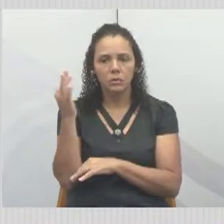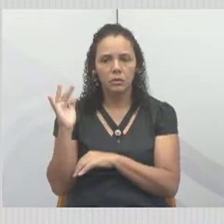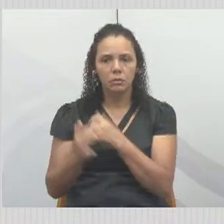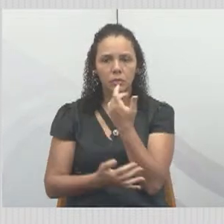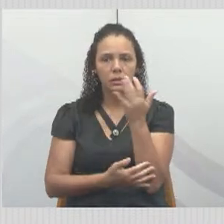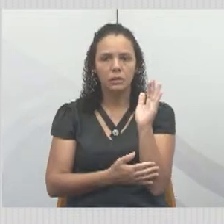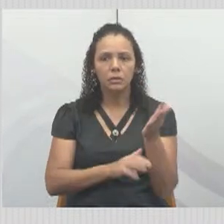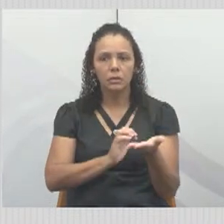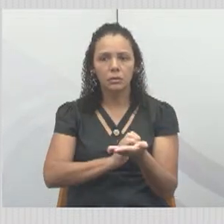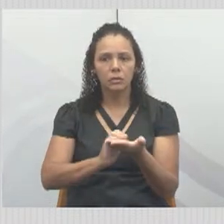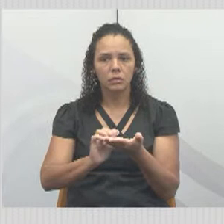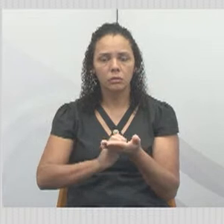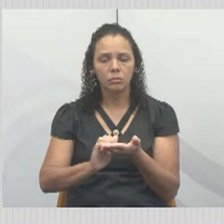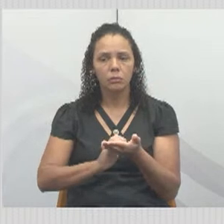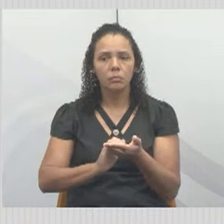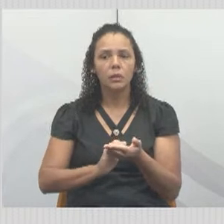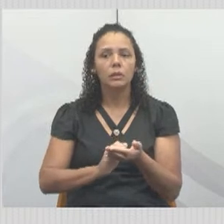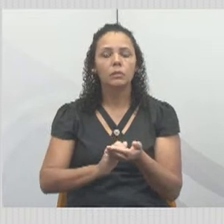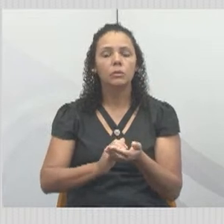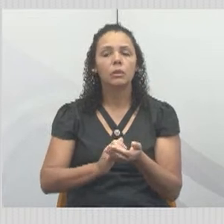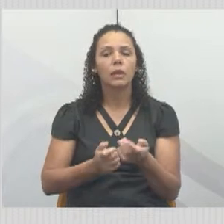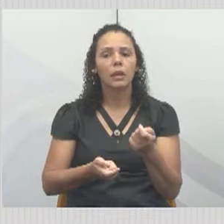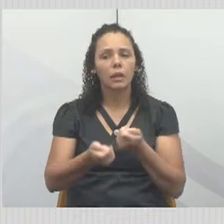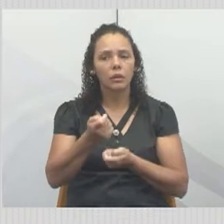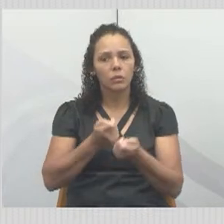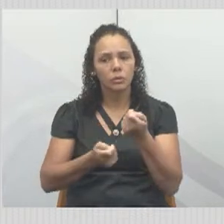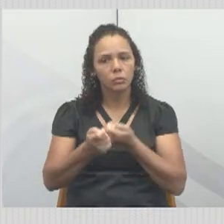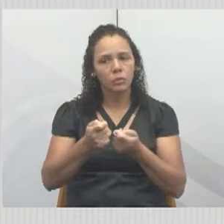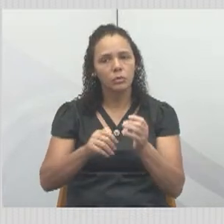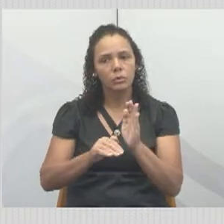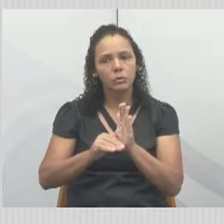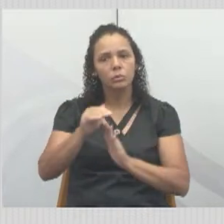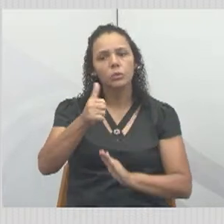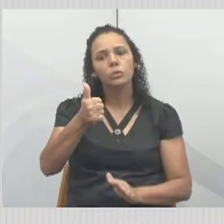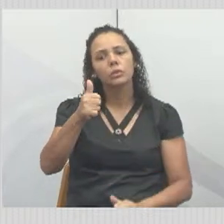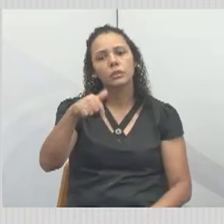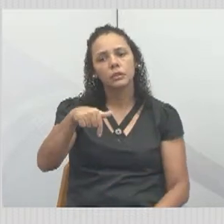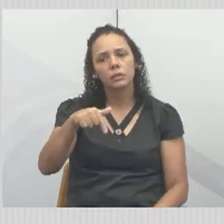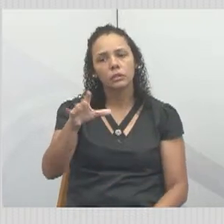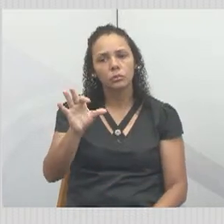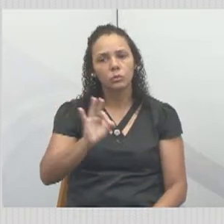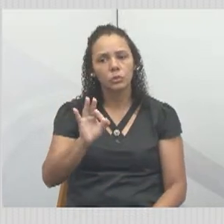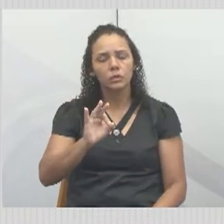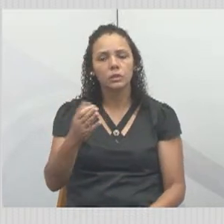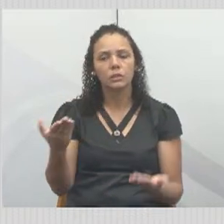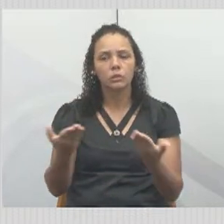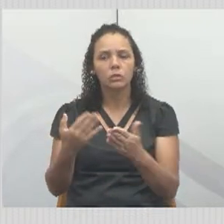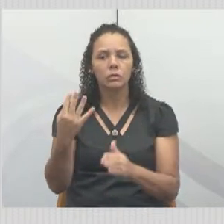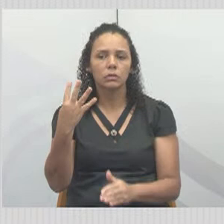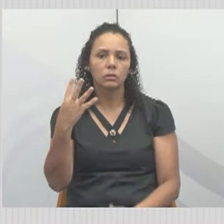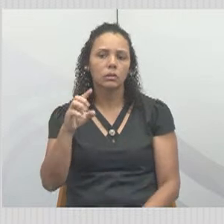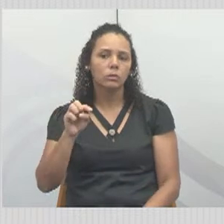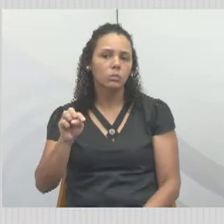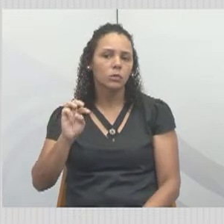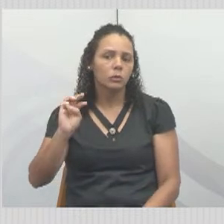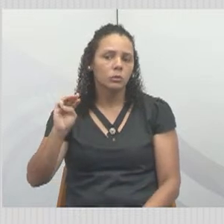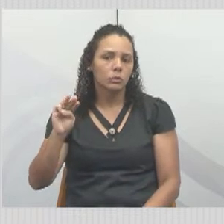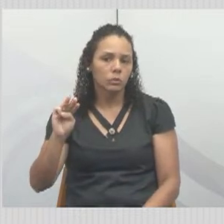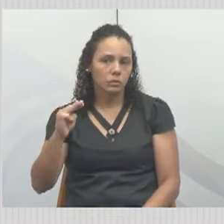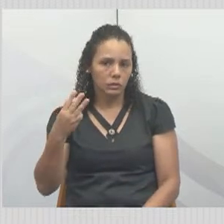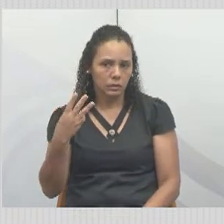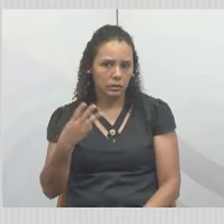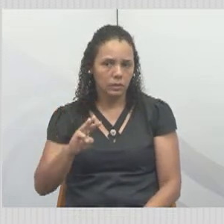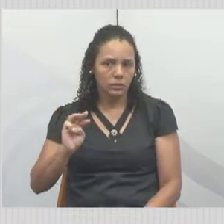Desenvolvimento econômico, saímos de 3,7 milhões executados em 2022 para 4,3 em